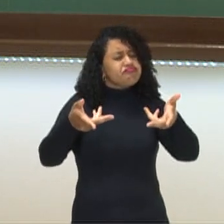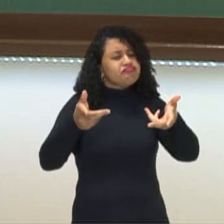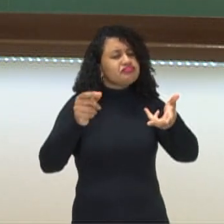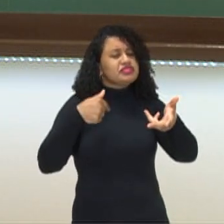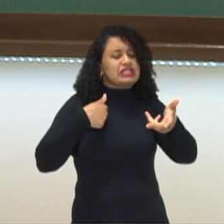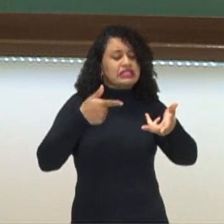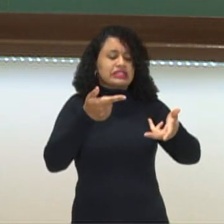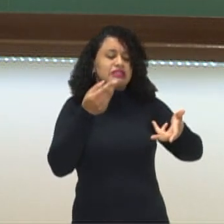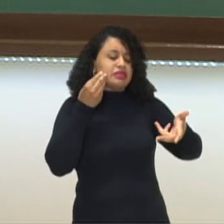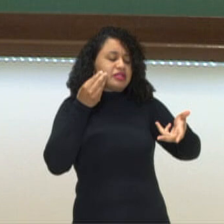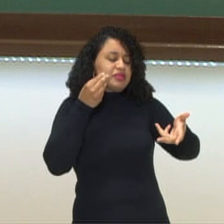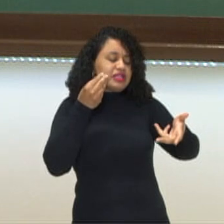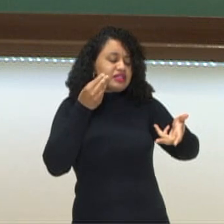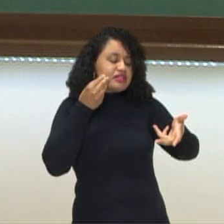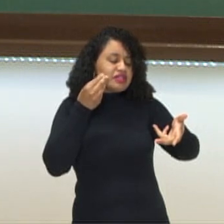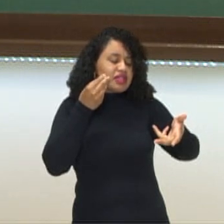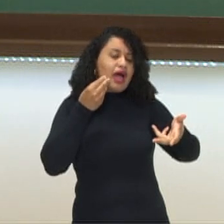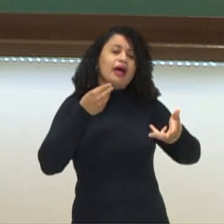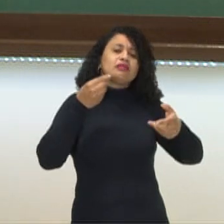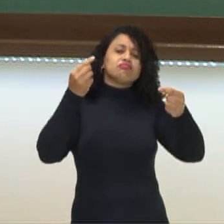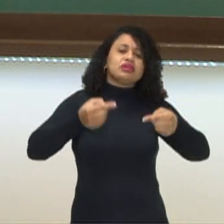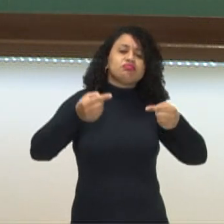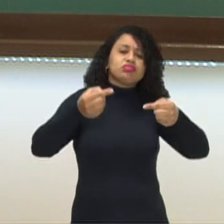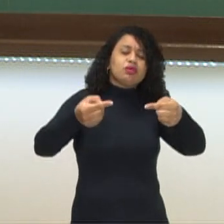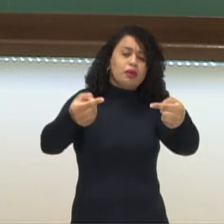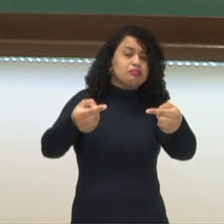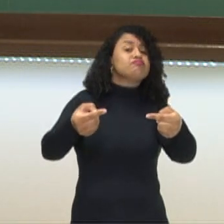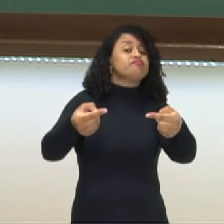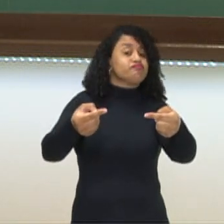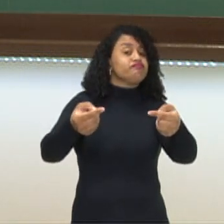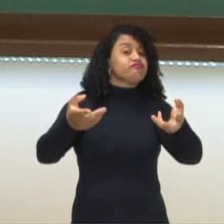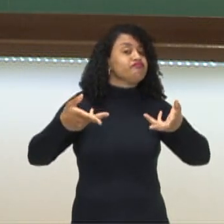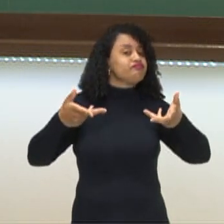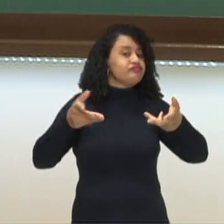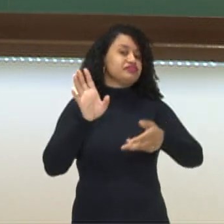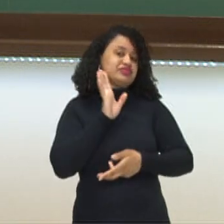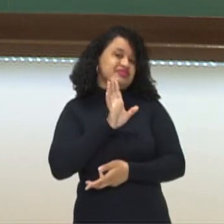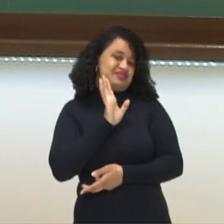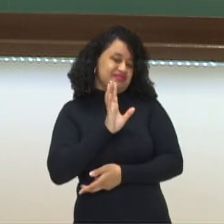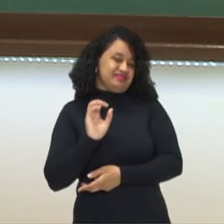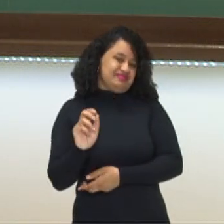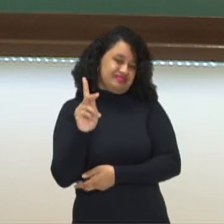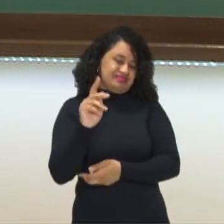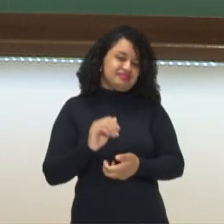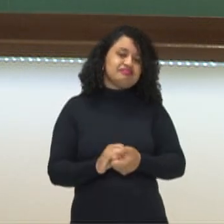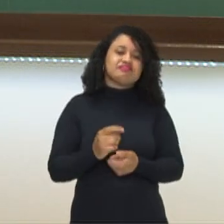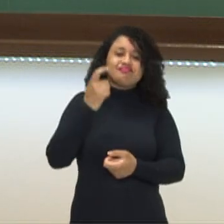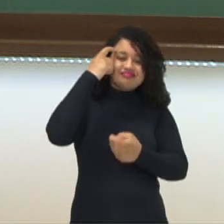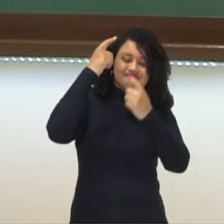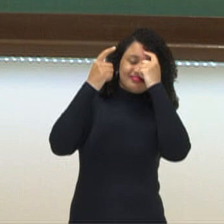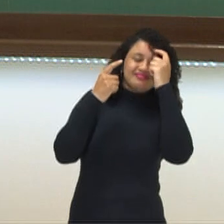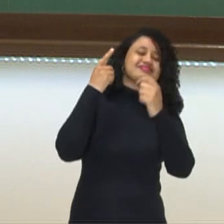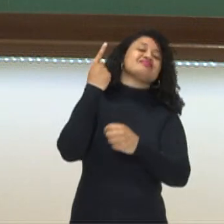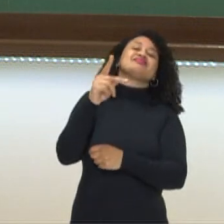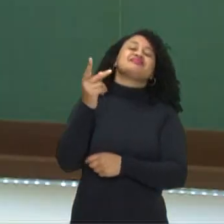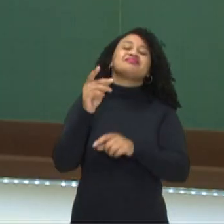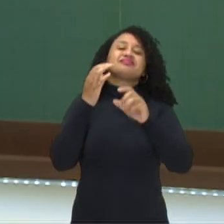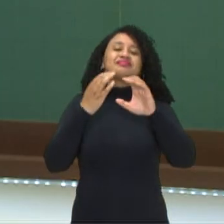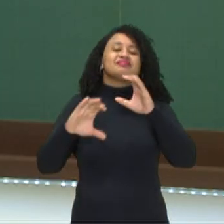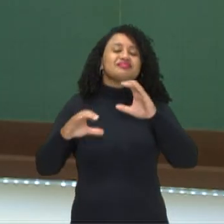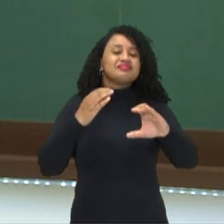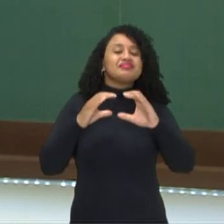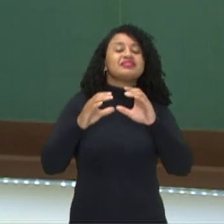ali saiam naturalmente, mas ao mesmo tempo tem uma velocidade muito legal, tá bom? Então, crie a sua embolada